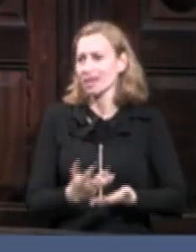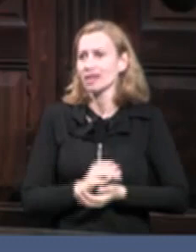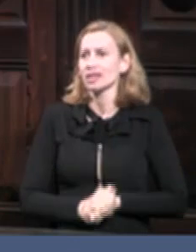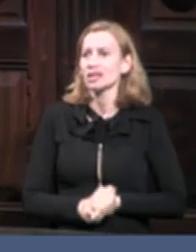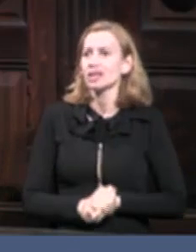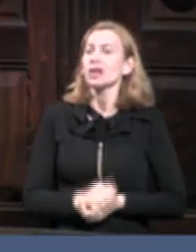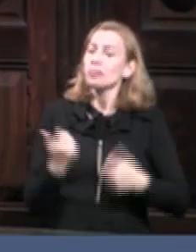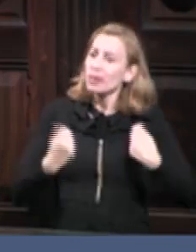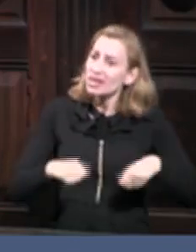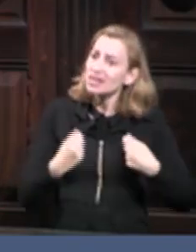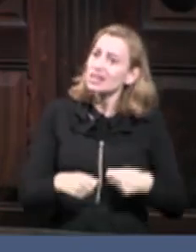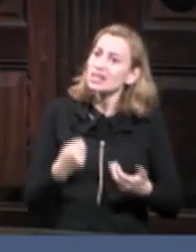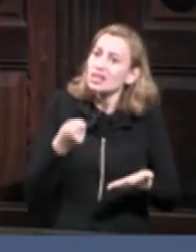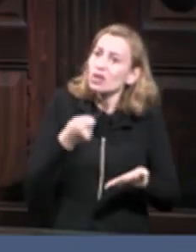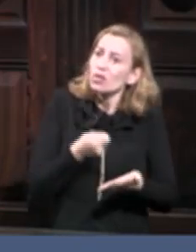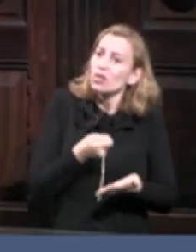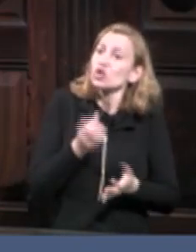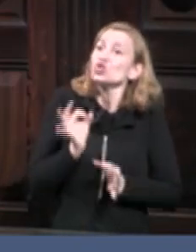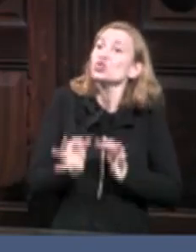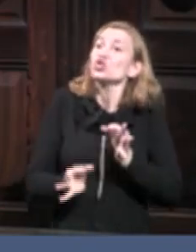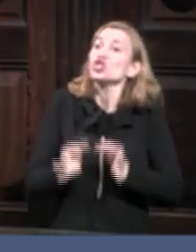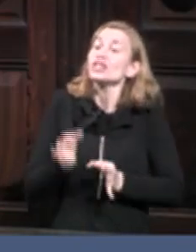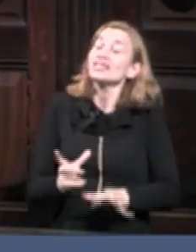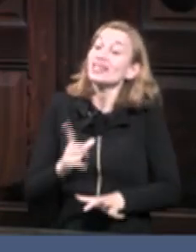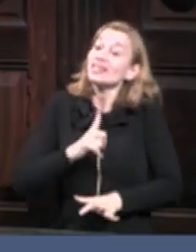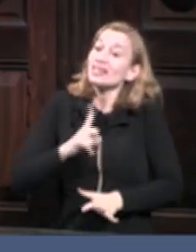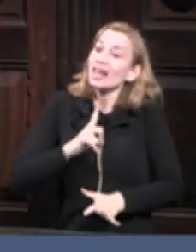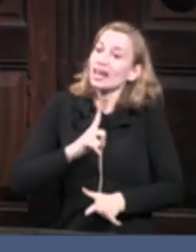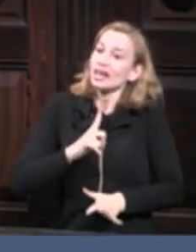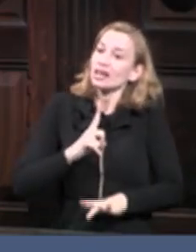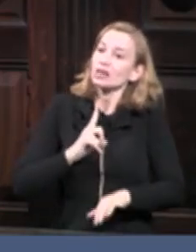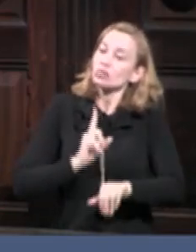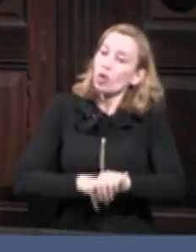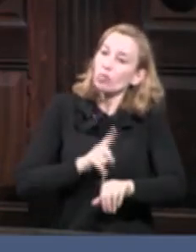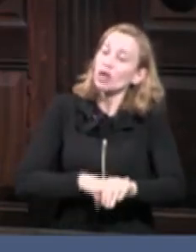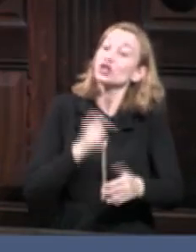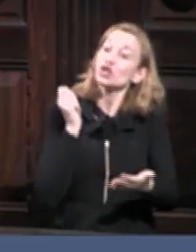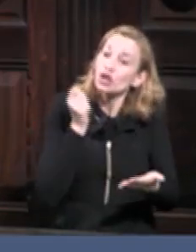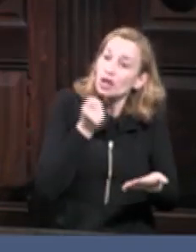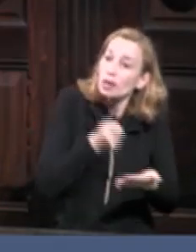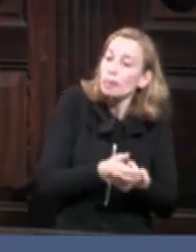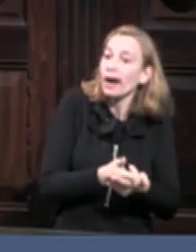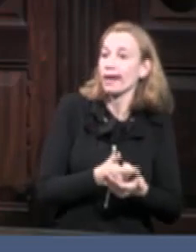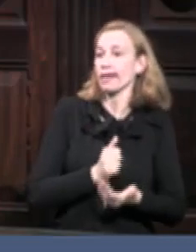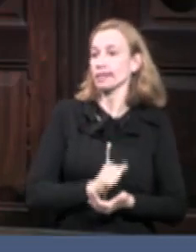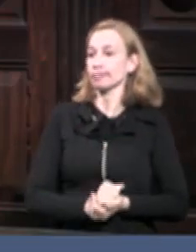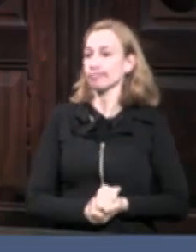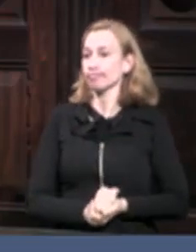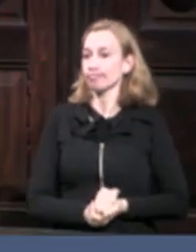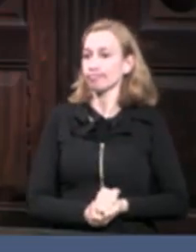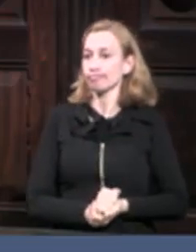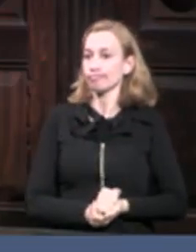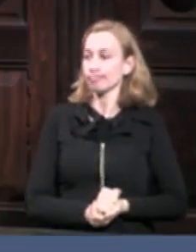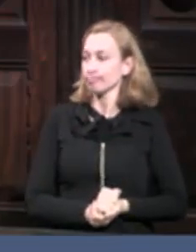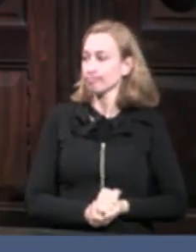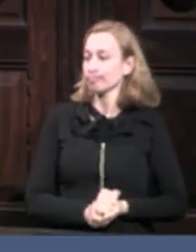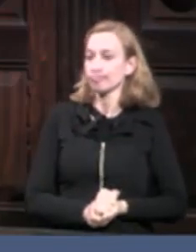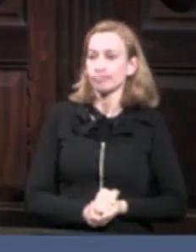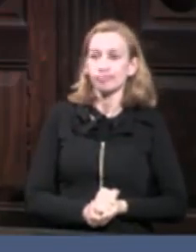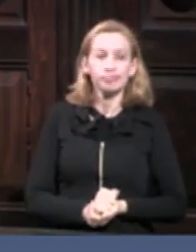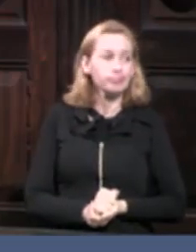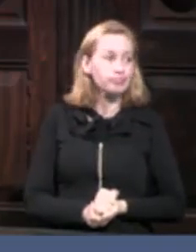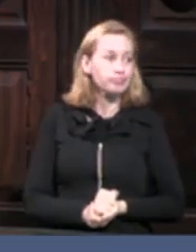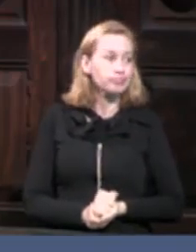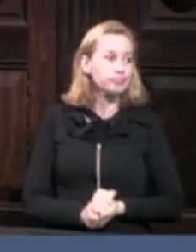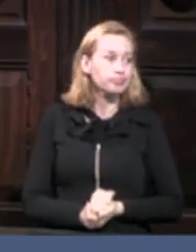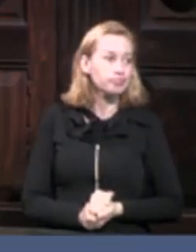seja feita mensalmente e buscamos que essa cobrança seja feita dentro daquilo que o cidadão gastou e não